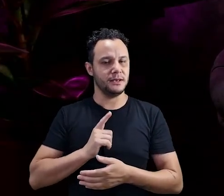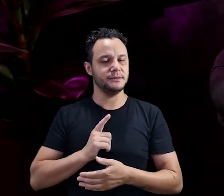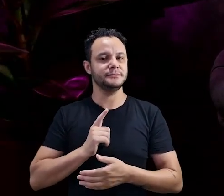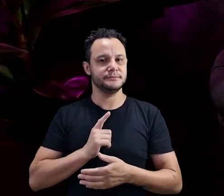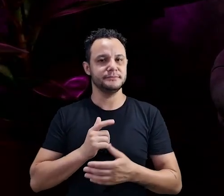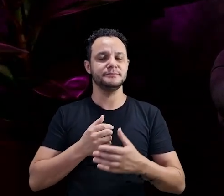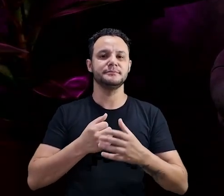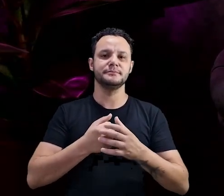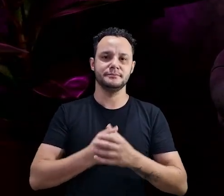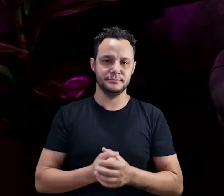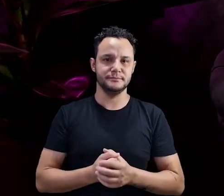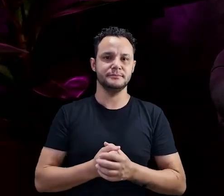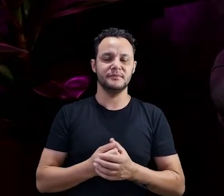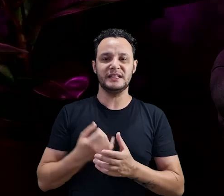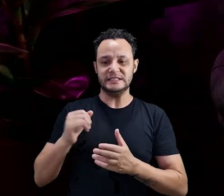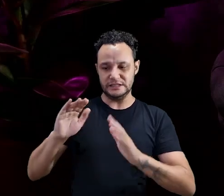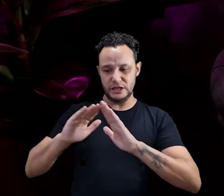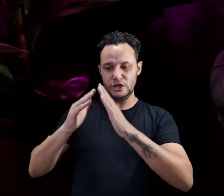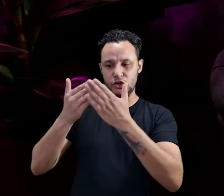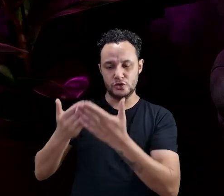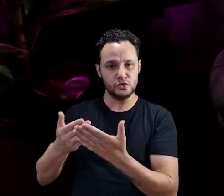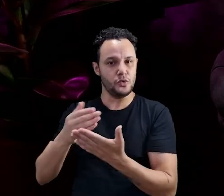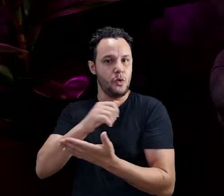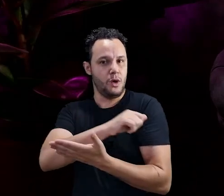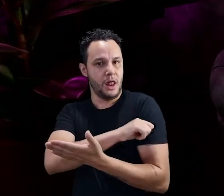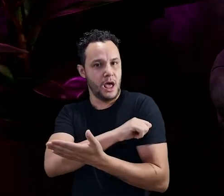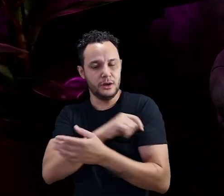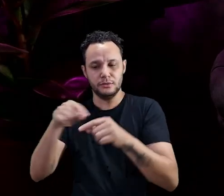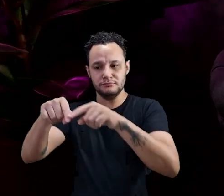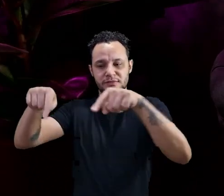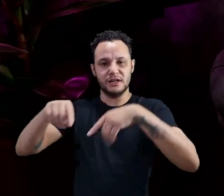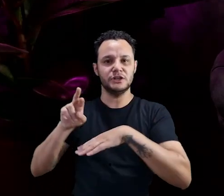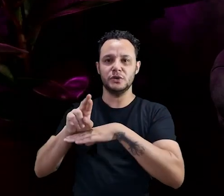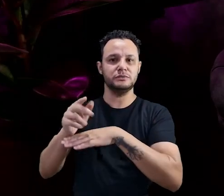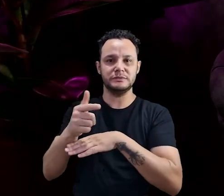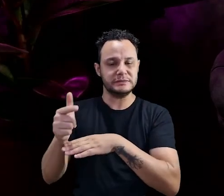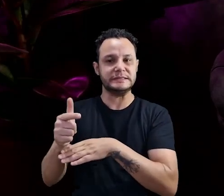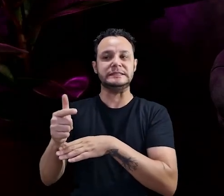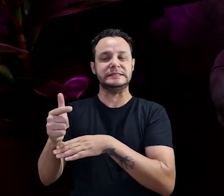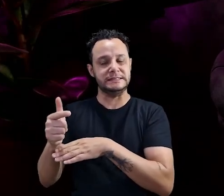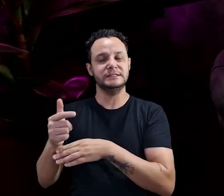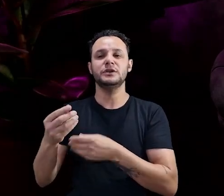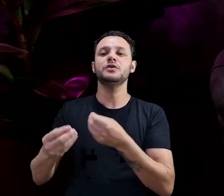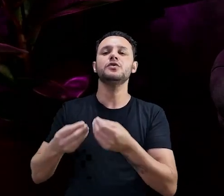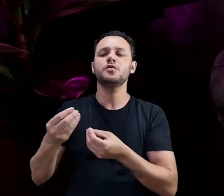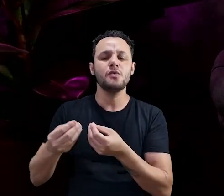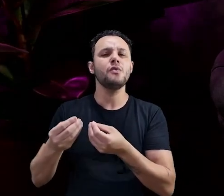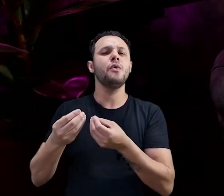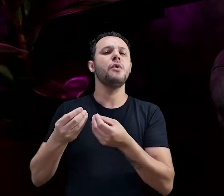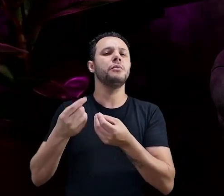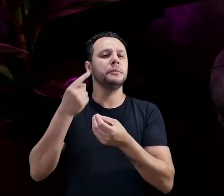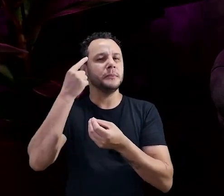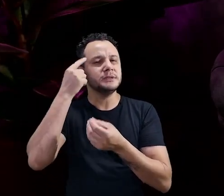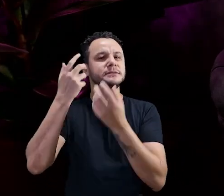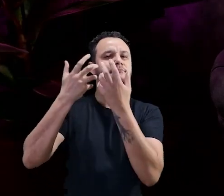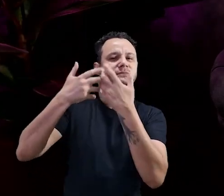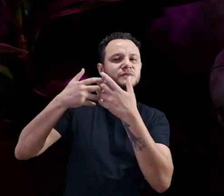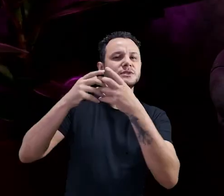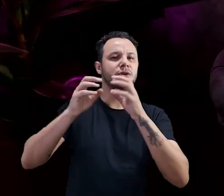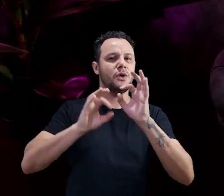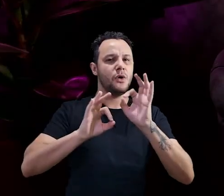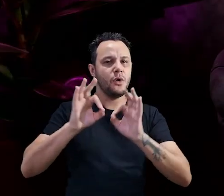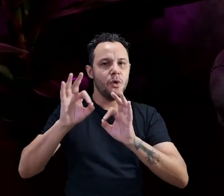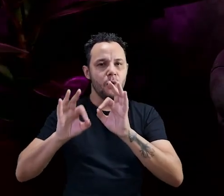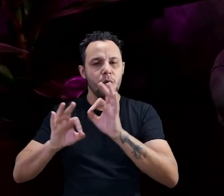acontecer, sobretudo se ele vai acontecer fora do nosso ambiente escolar, né? Então, a gente precisa organizar